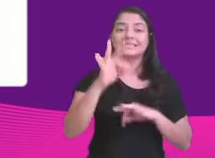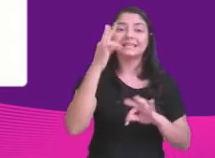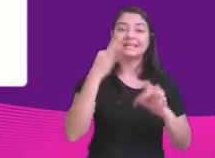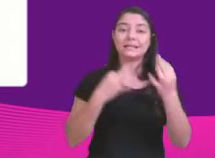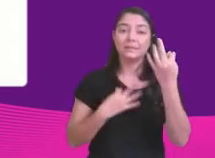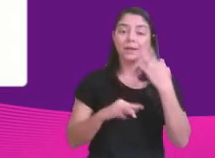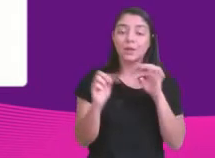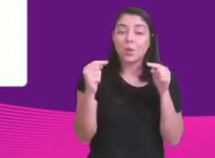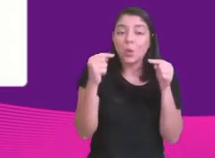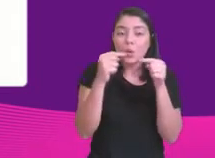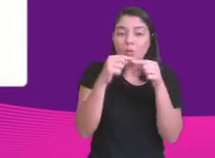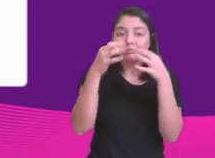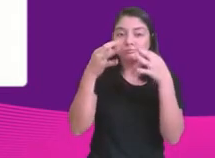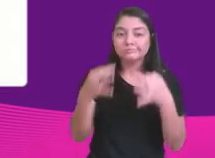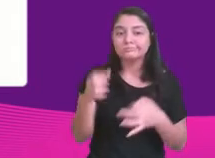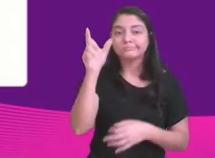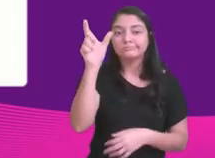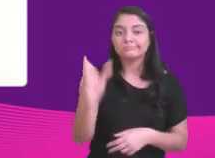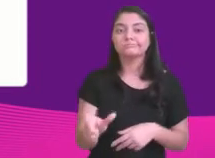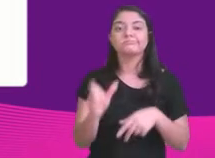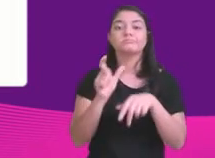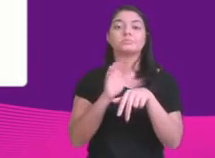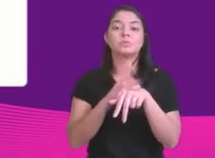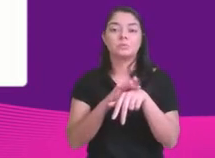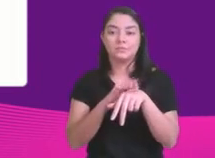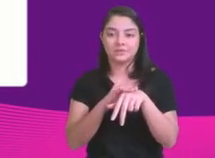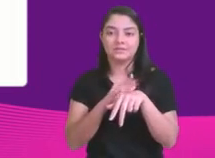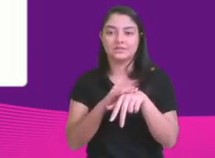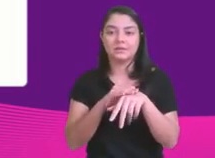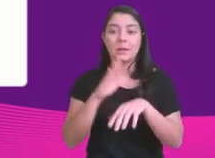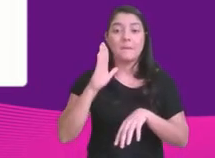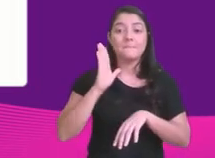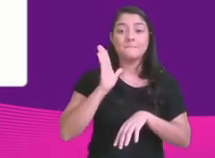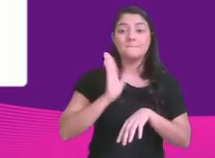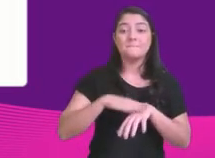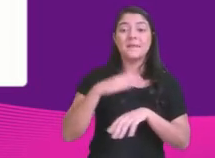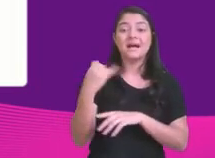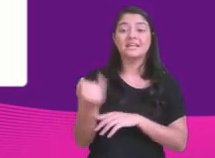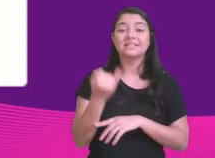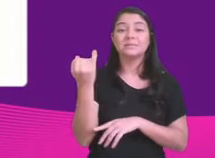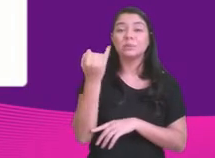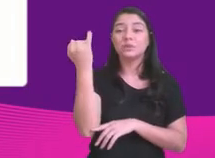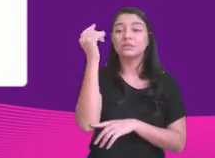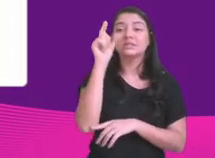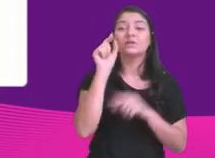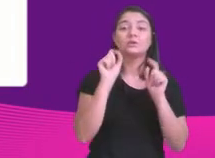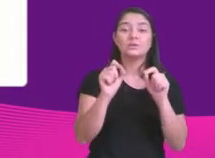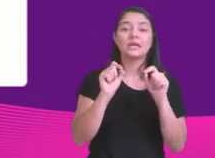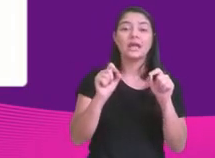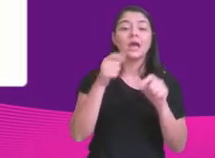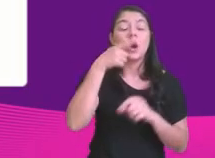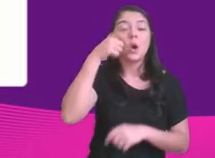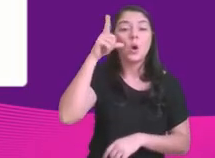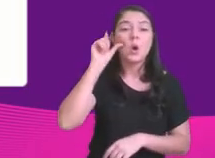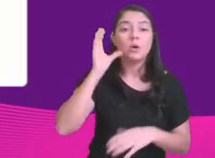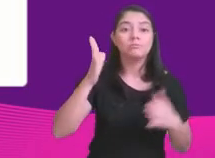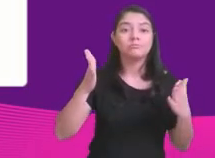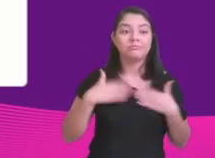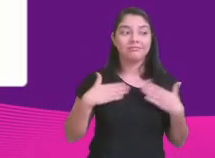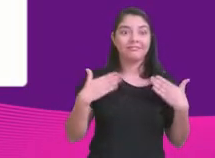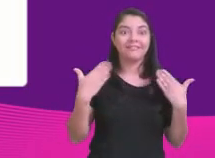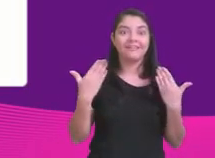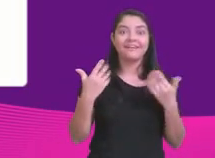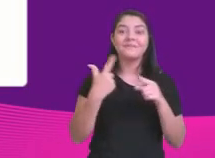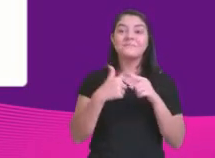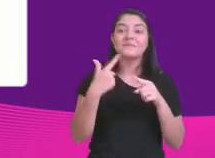adequado. Mais importante do que isso, ontem eu fiquei extremamente surpreso, porque estou participando